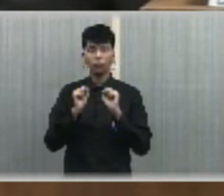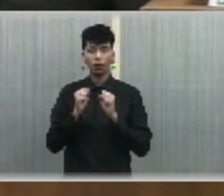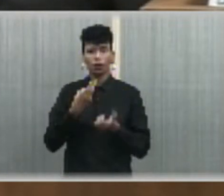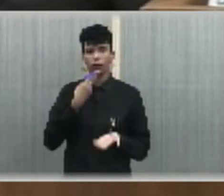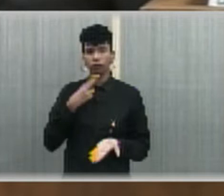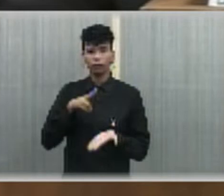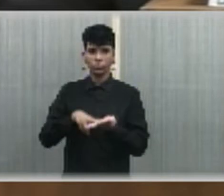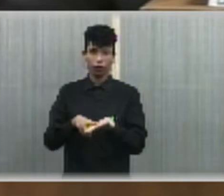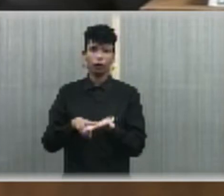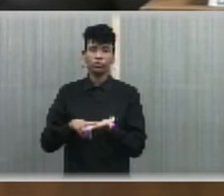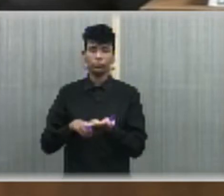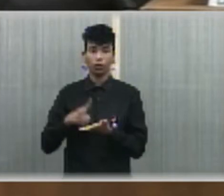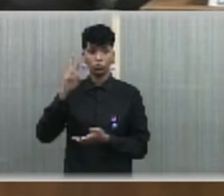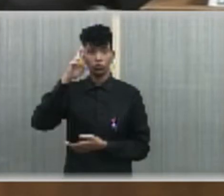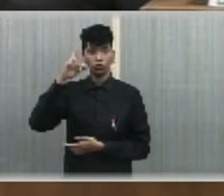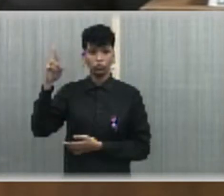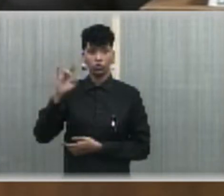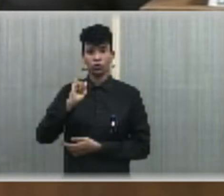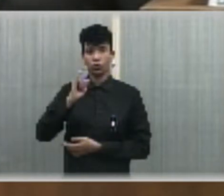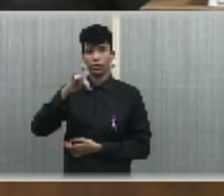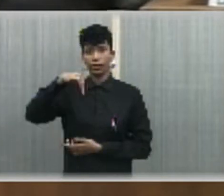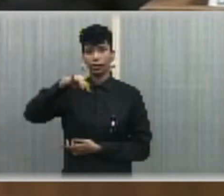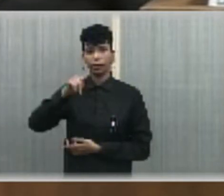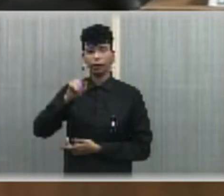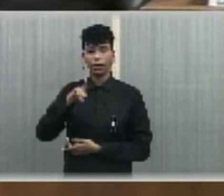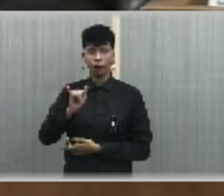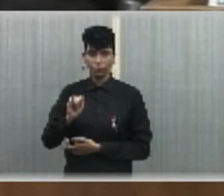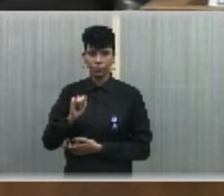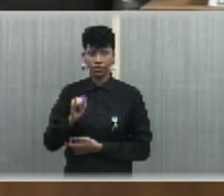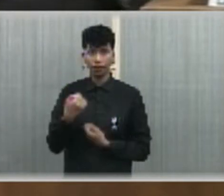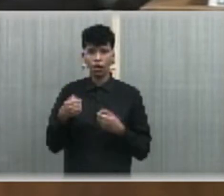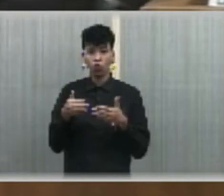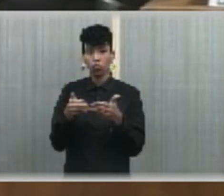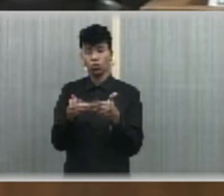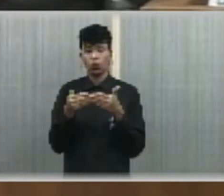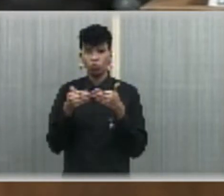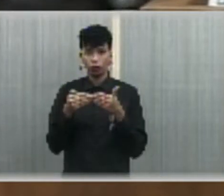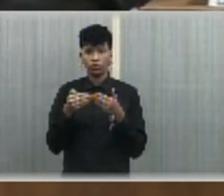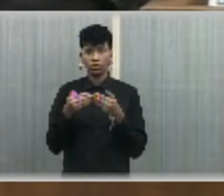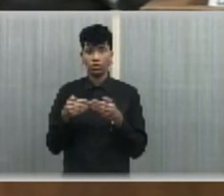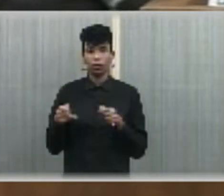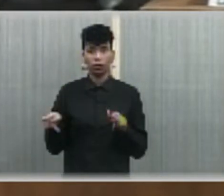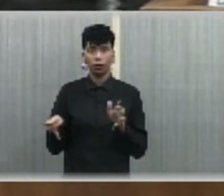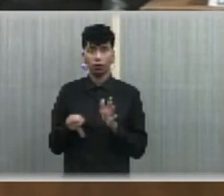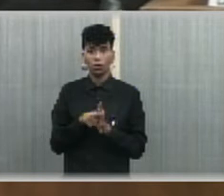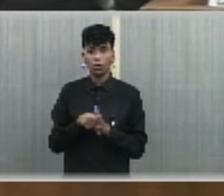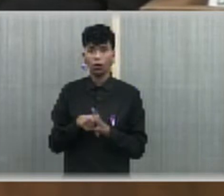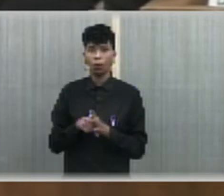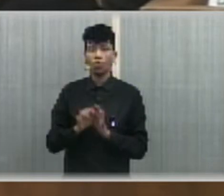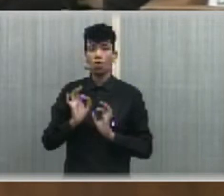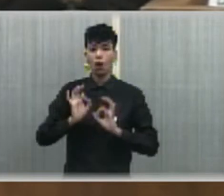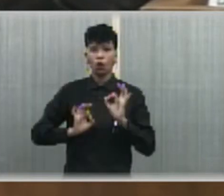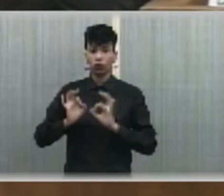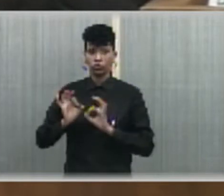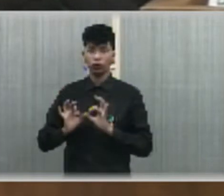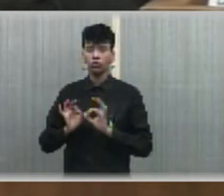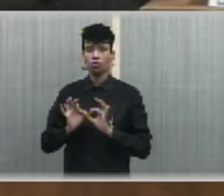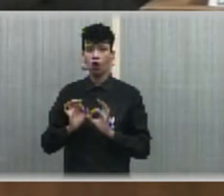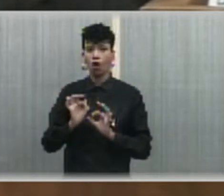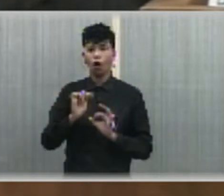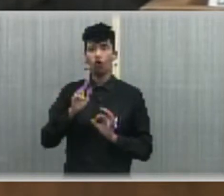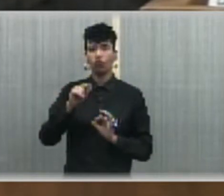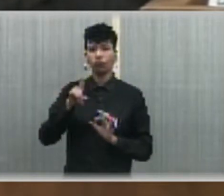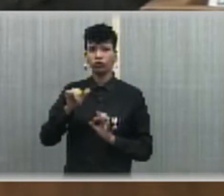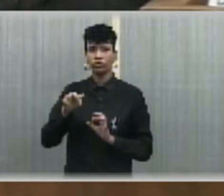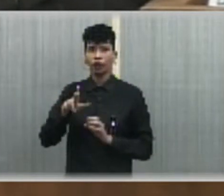enviado expediente ao diretor do INTERP, solicitando que seja promovida a regularização fundiária com a